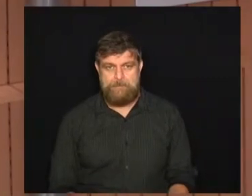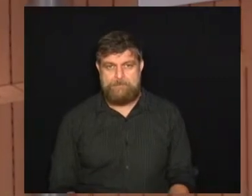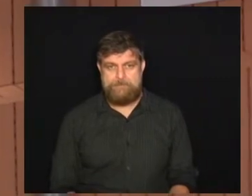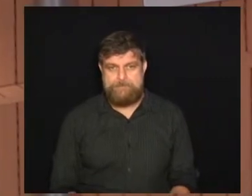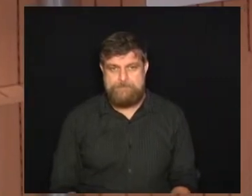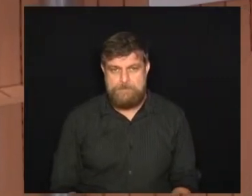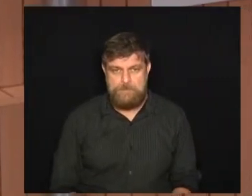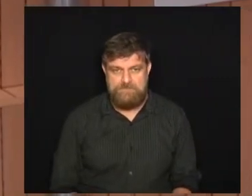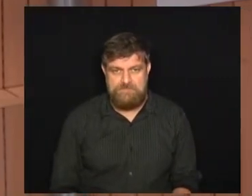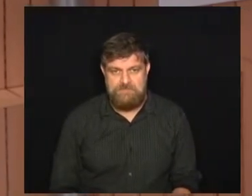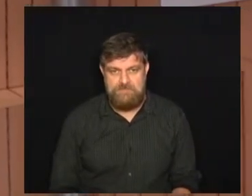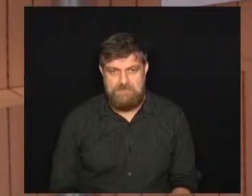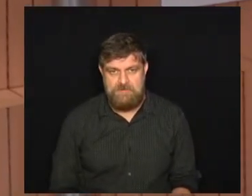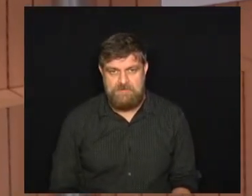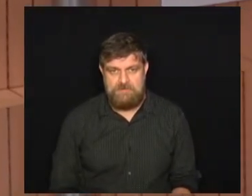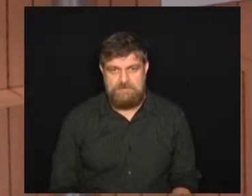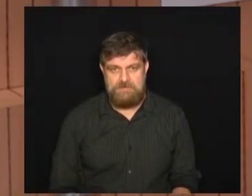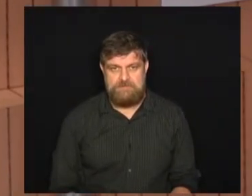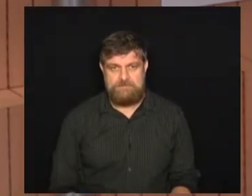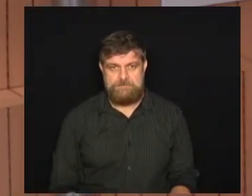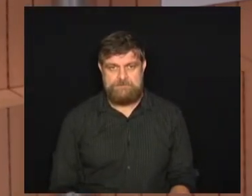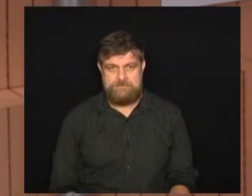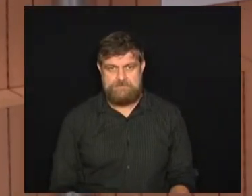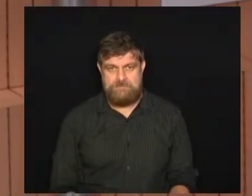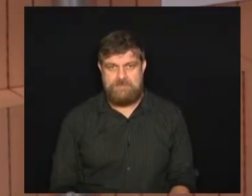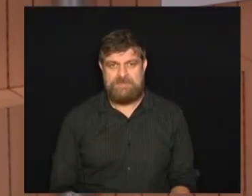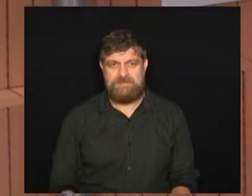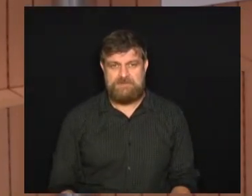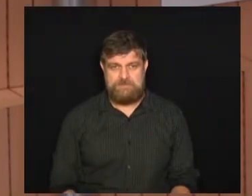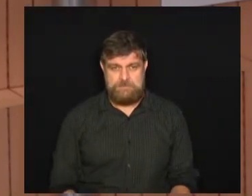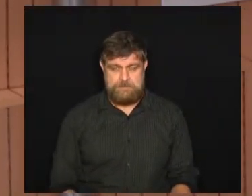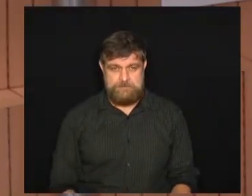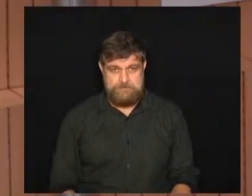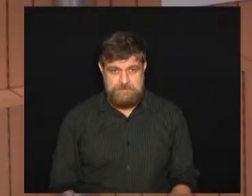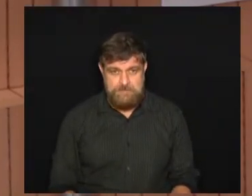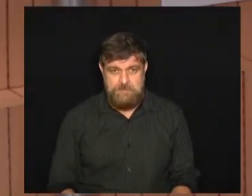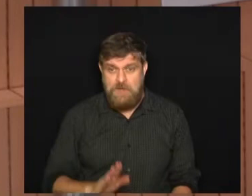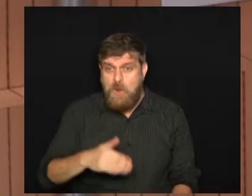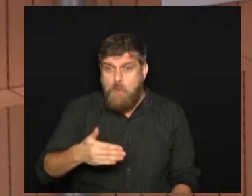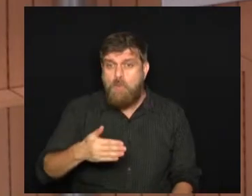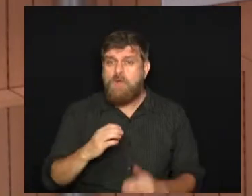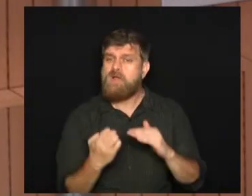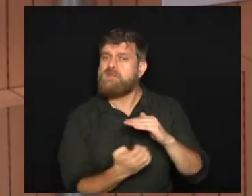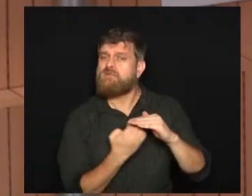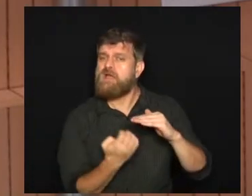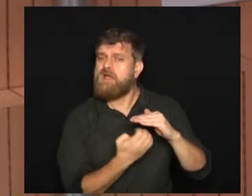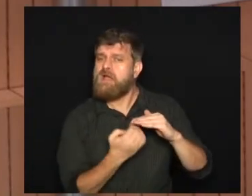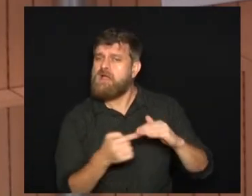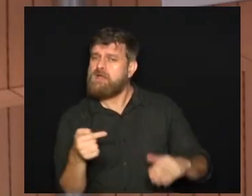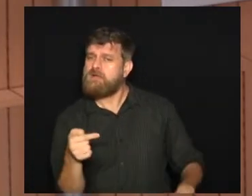não, que não é passado a deficiência, isso assim. Quando a empresa